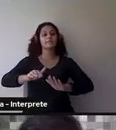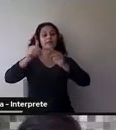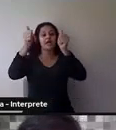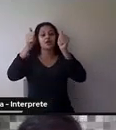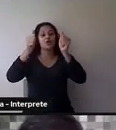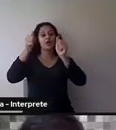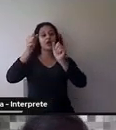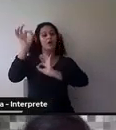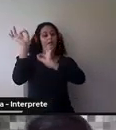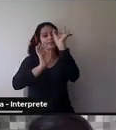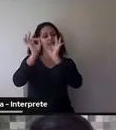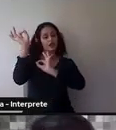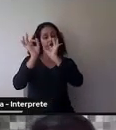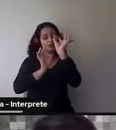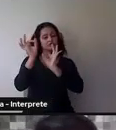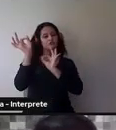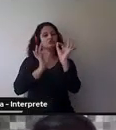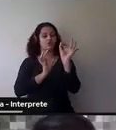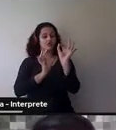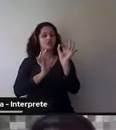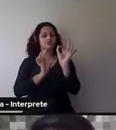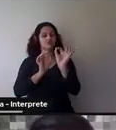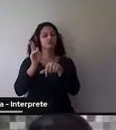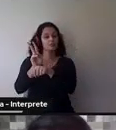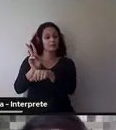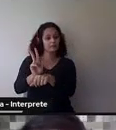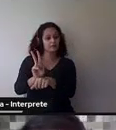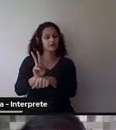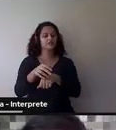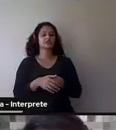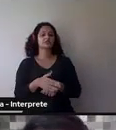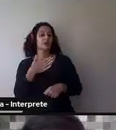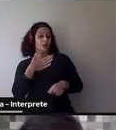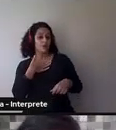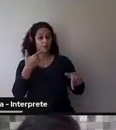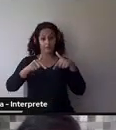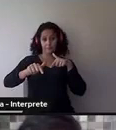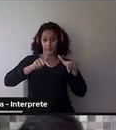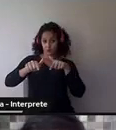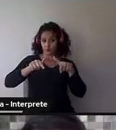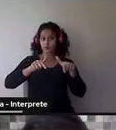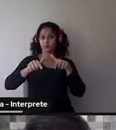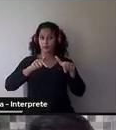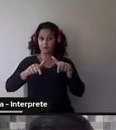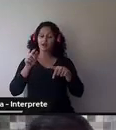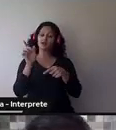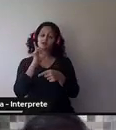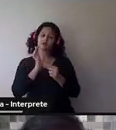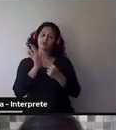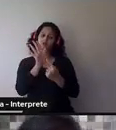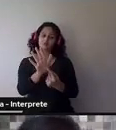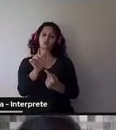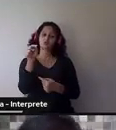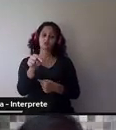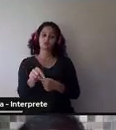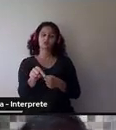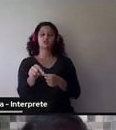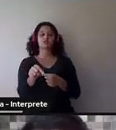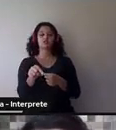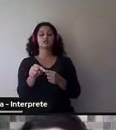trabalho, o meu trabalho ele vem trazer essa abordagem da modelagem ecológica, que é uma abordagem mais